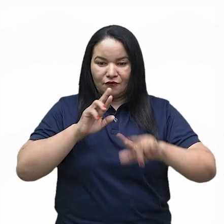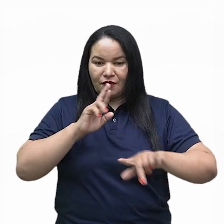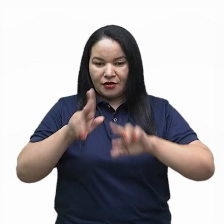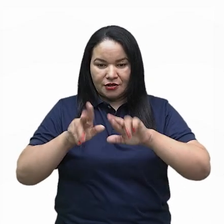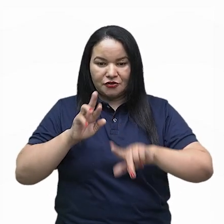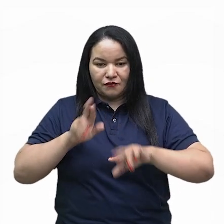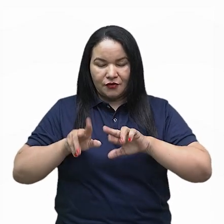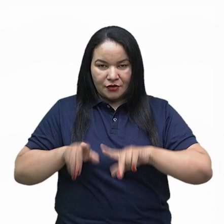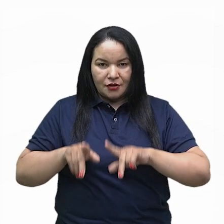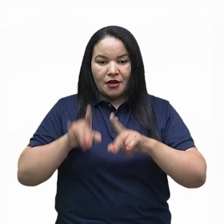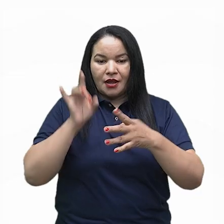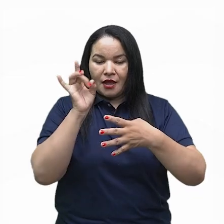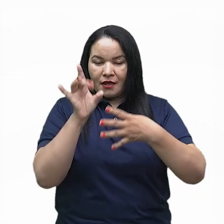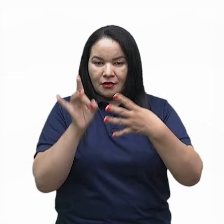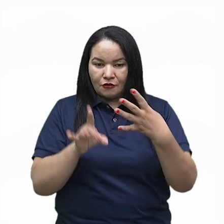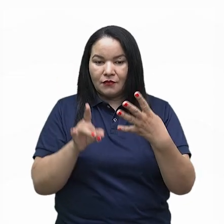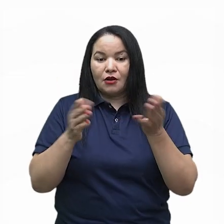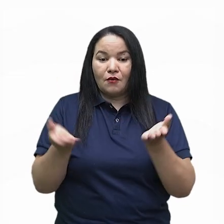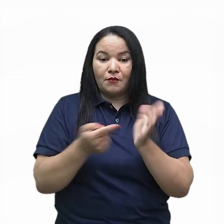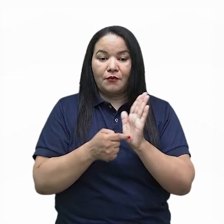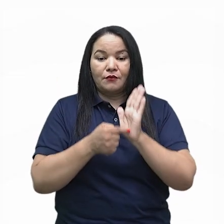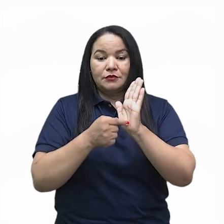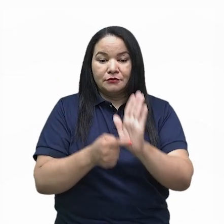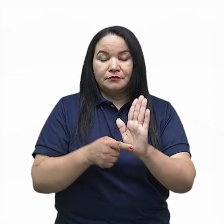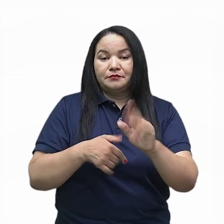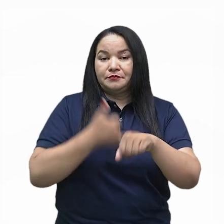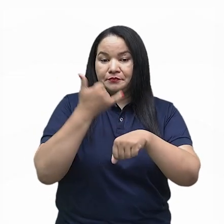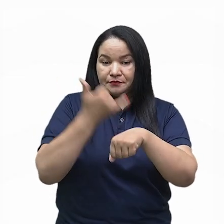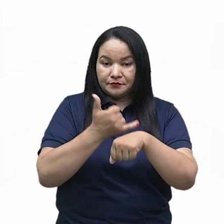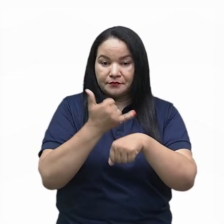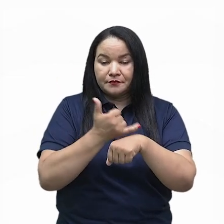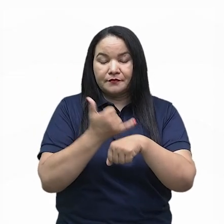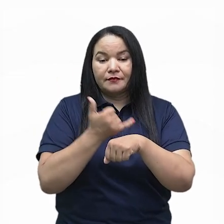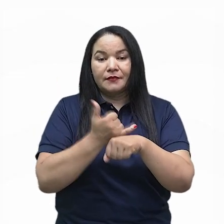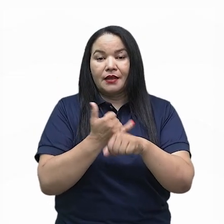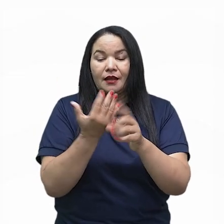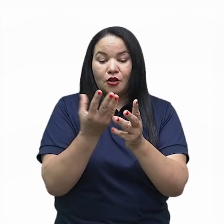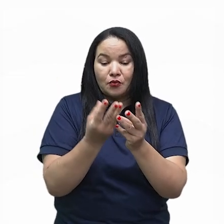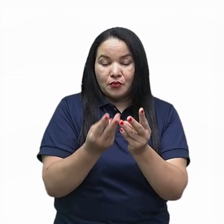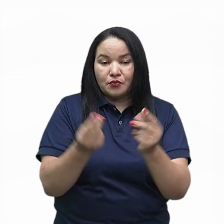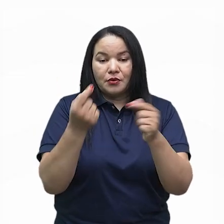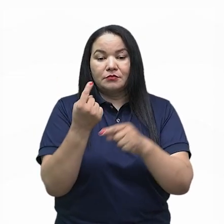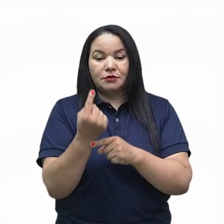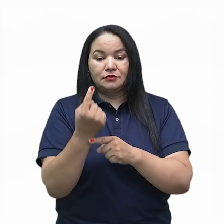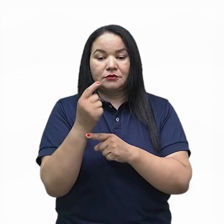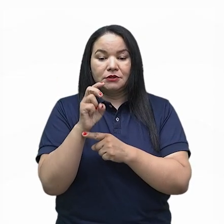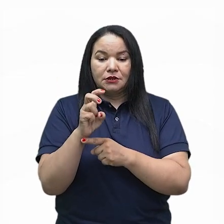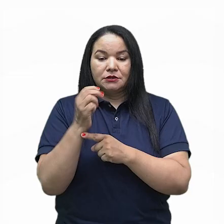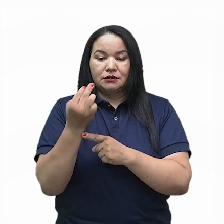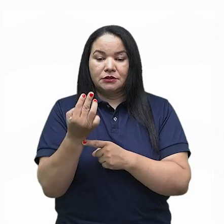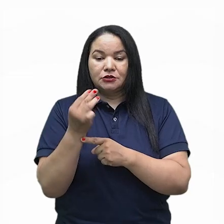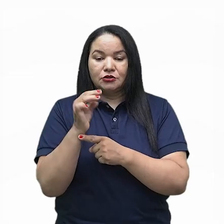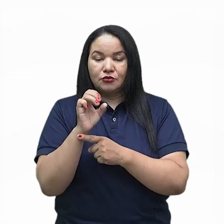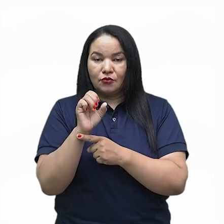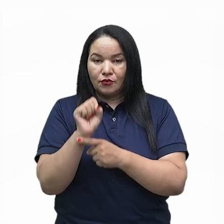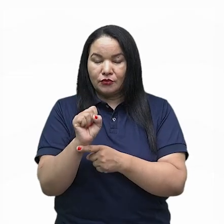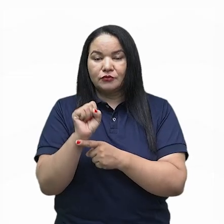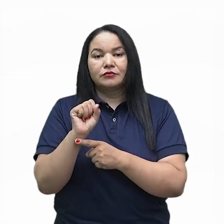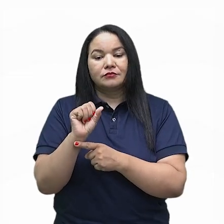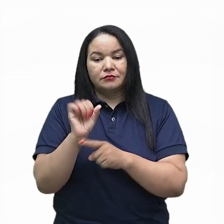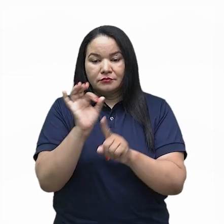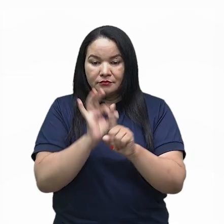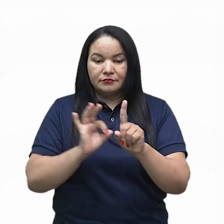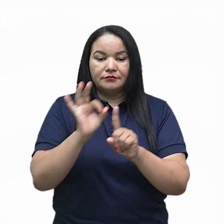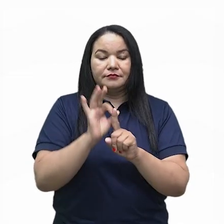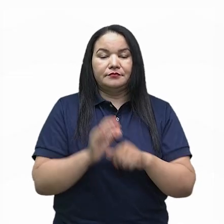seu próprio ponto de fusão. Então, eu trouxe como exemplo aqui o ferro, né, que derrete a 1538 graus Celsius, enquanto o